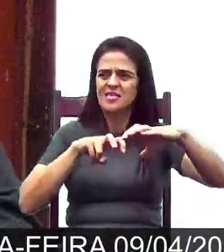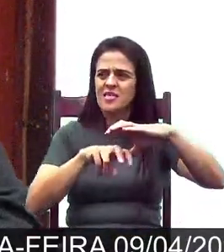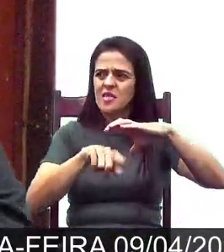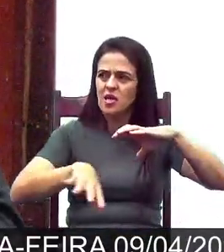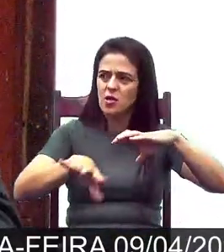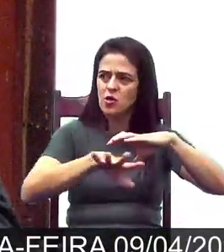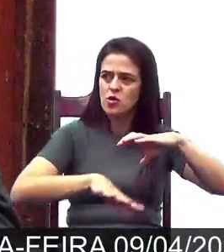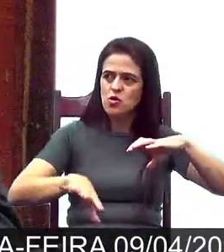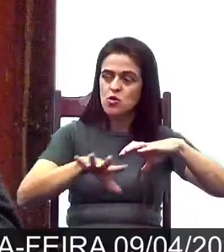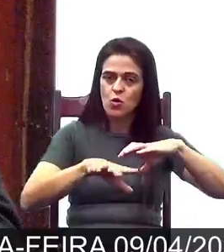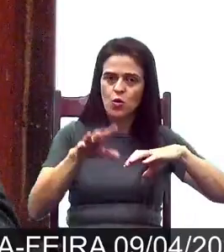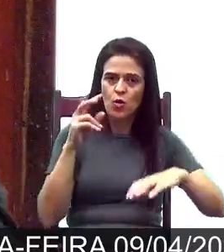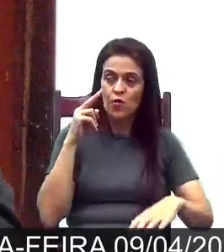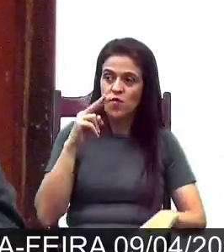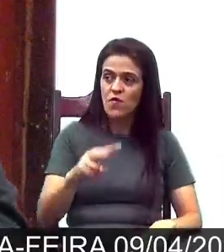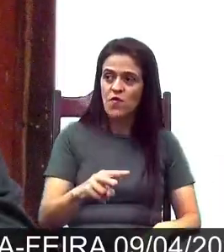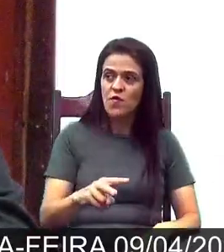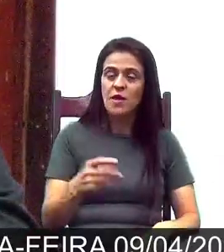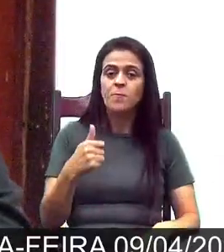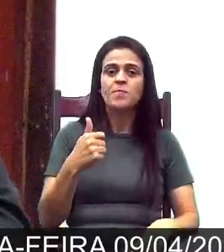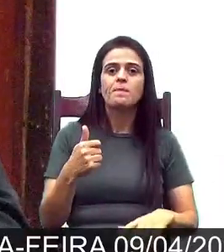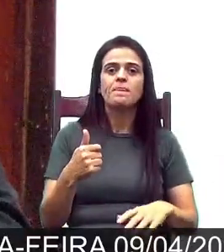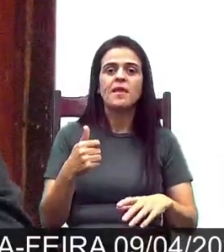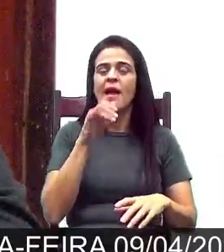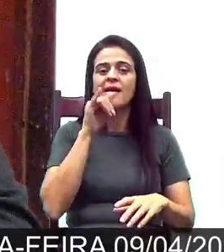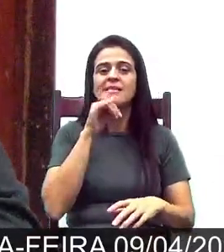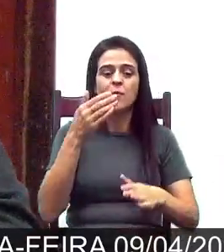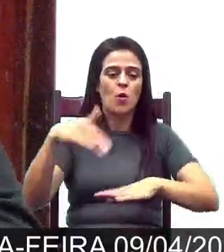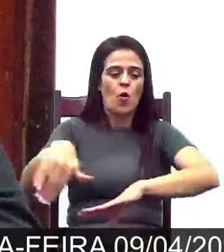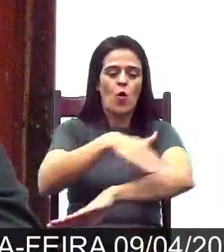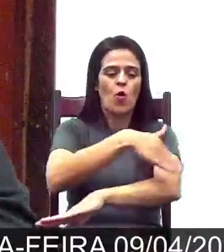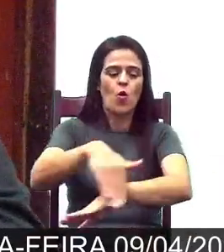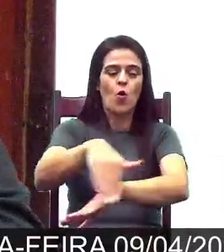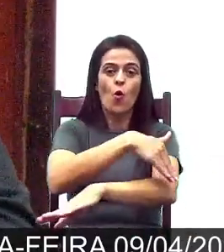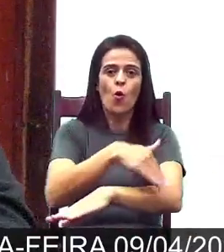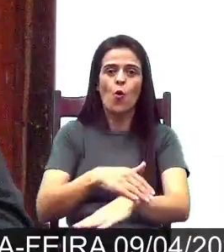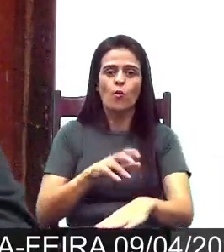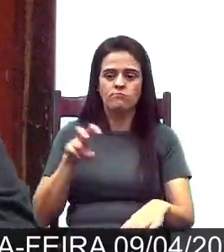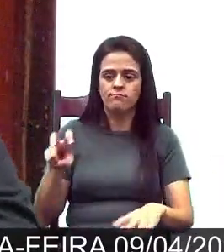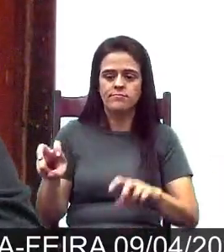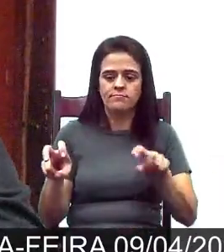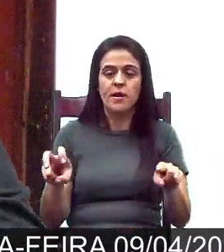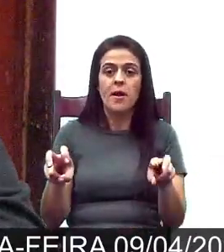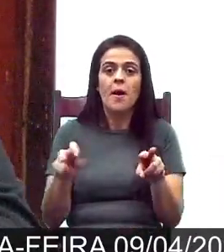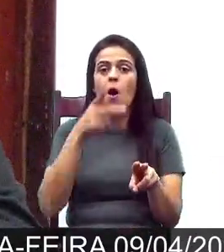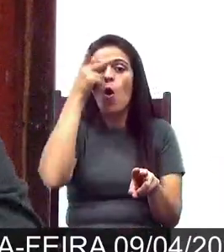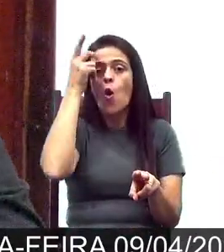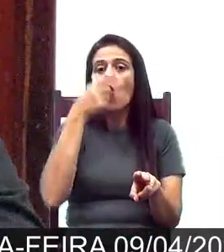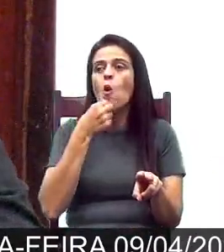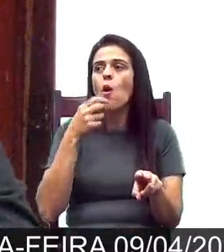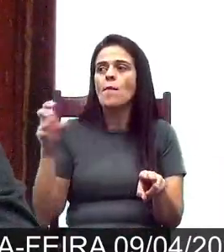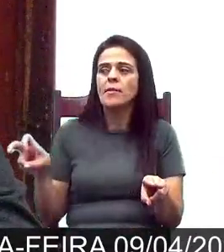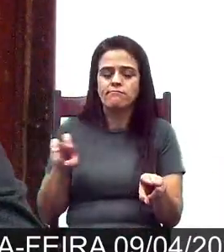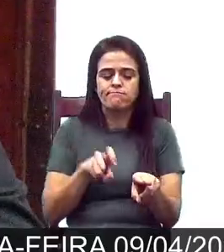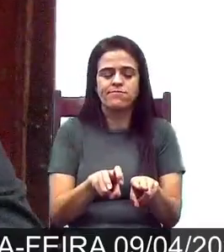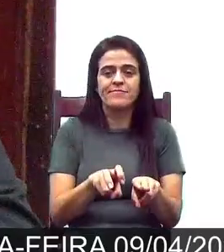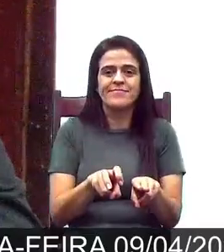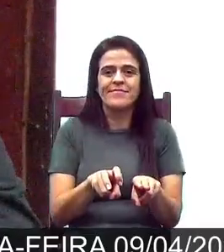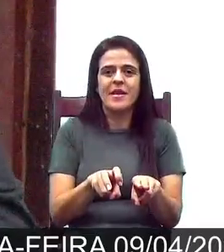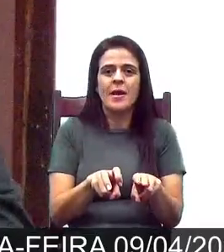Ele criou-se a terceira faixa de estacionamento no meio da rua, né, e todo mundo estacionou e todo mundo foi